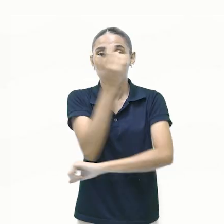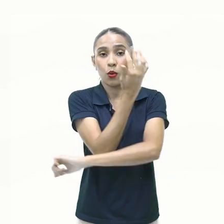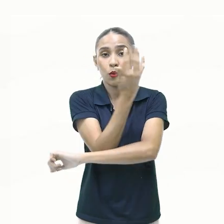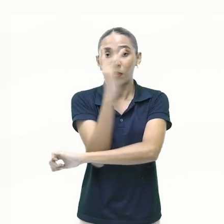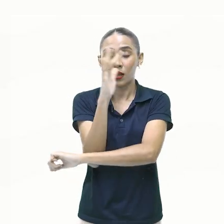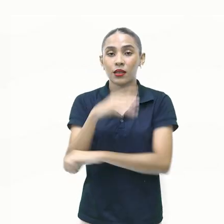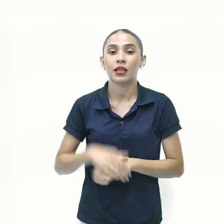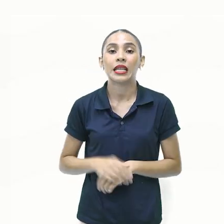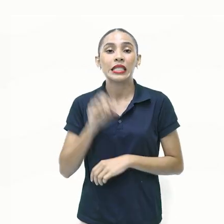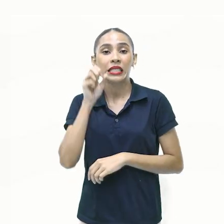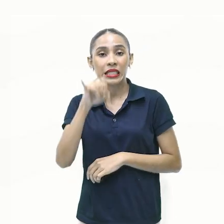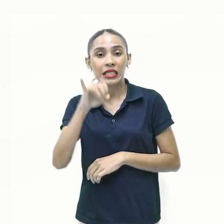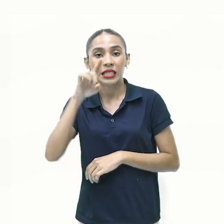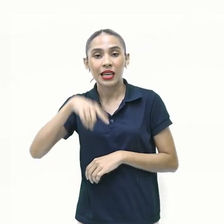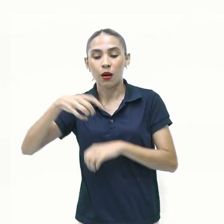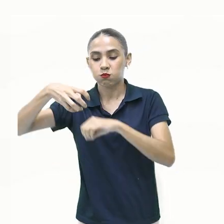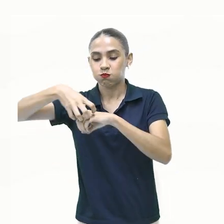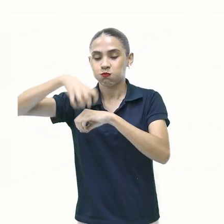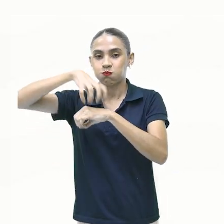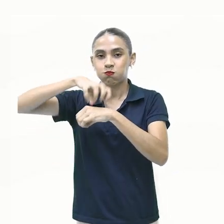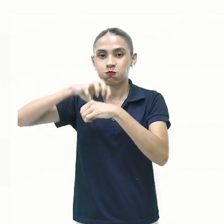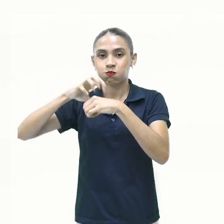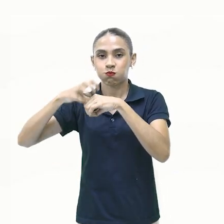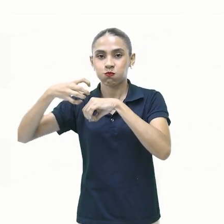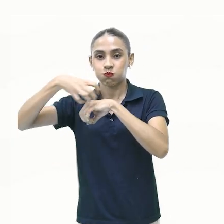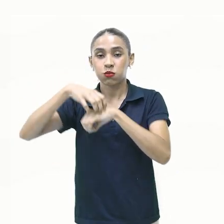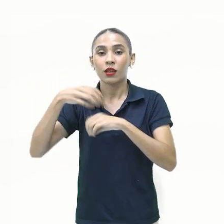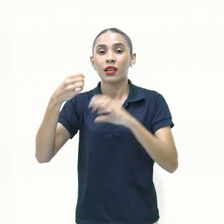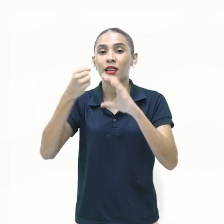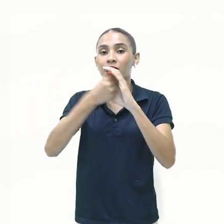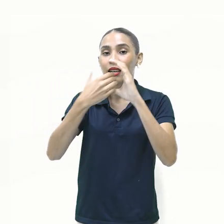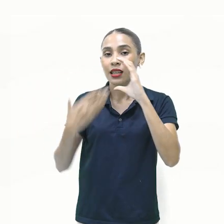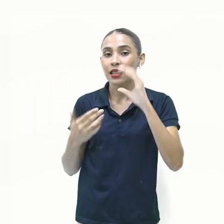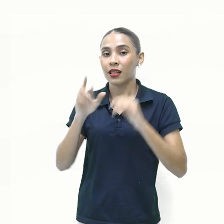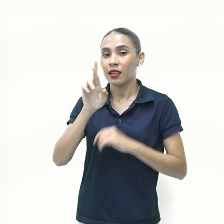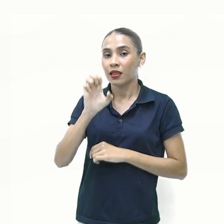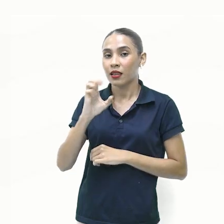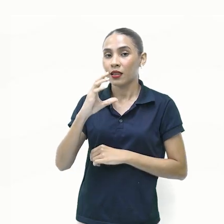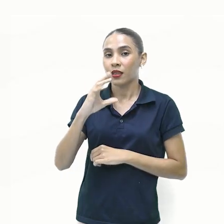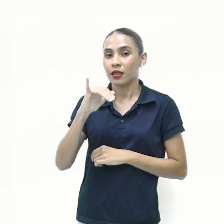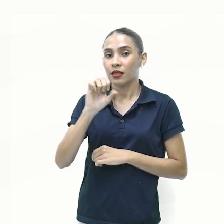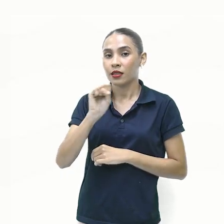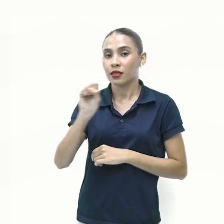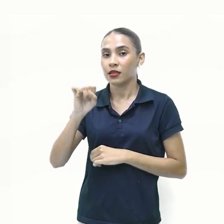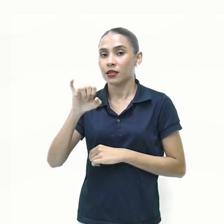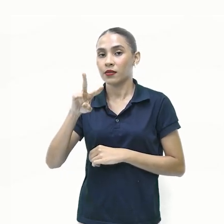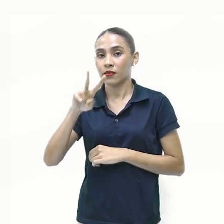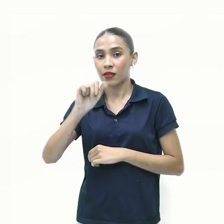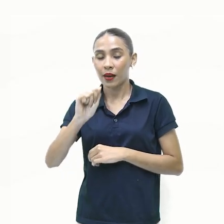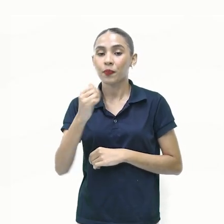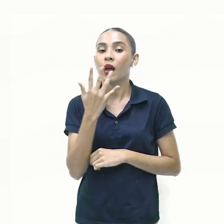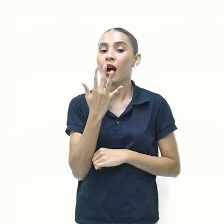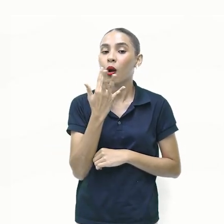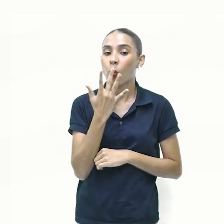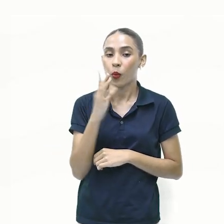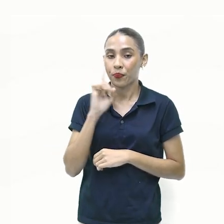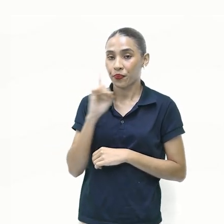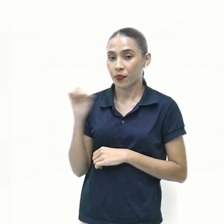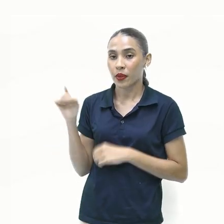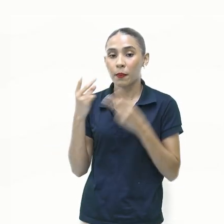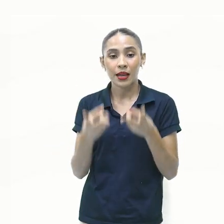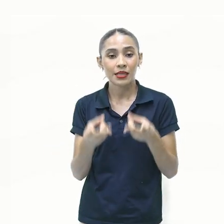dessa espécie. Quando ela é rugosa, é uma característica recessiva. Quanto à